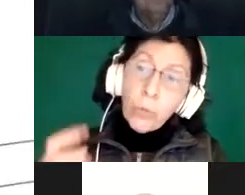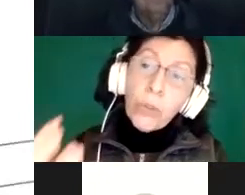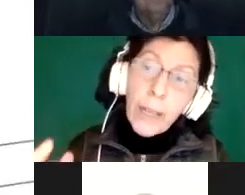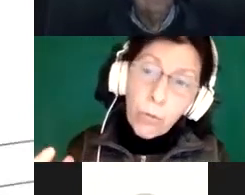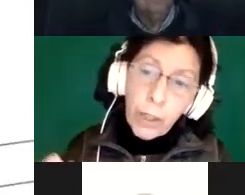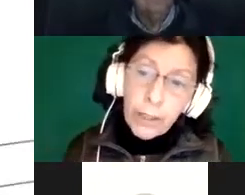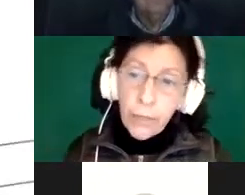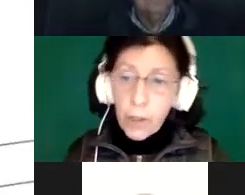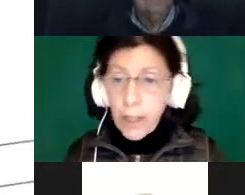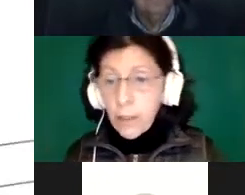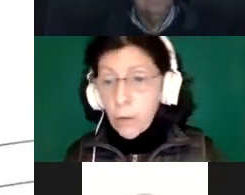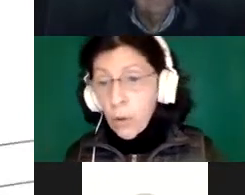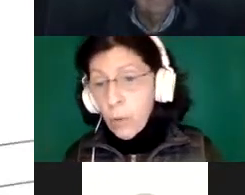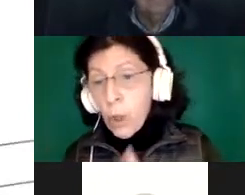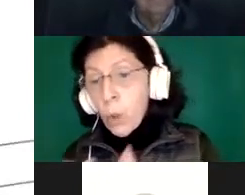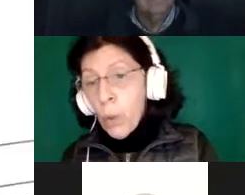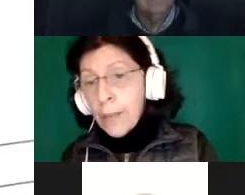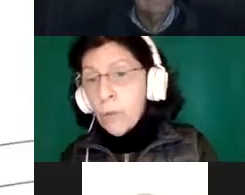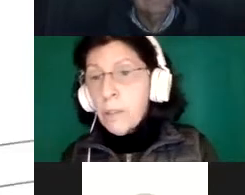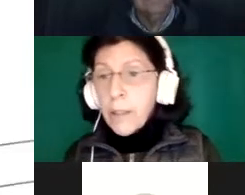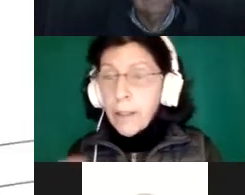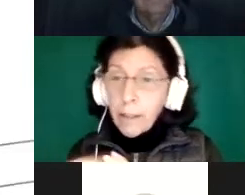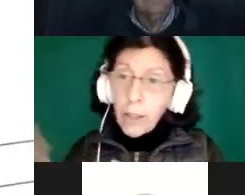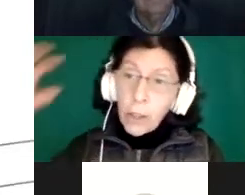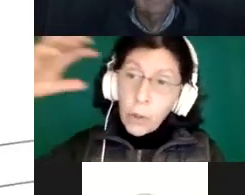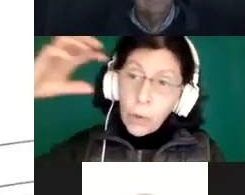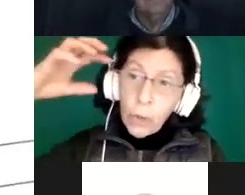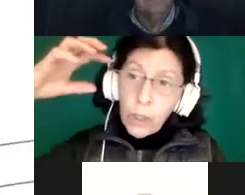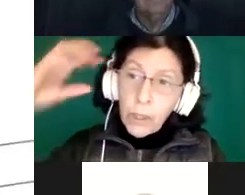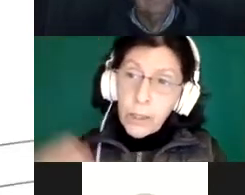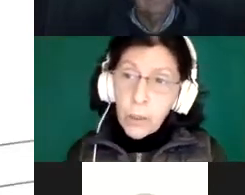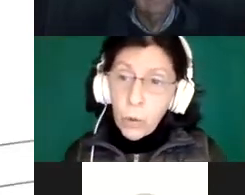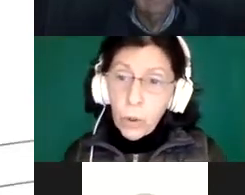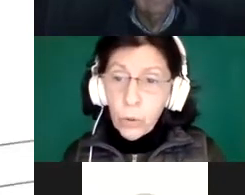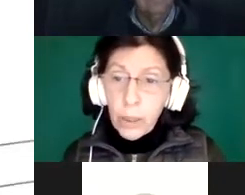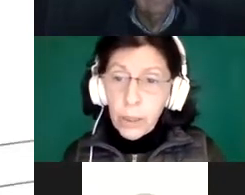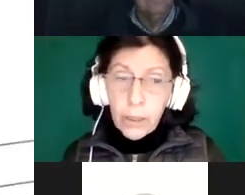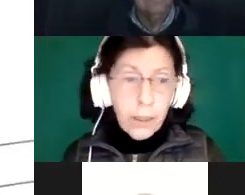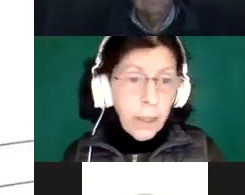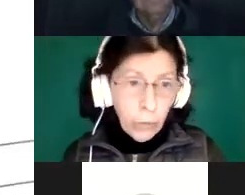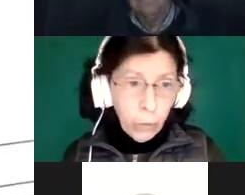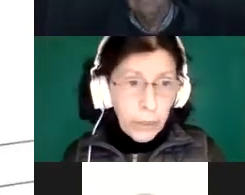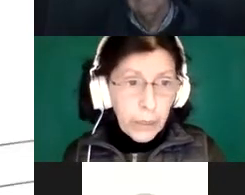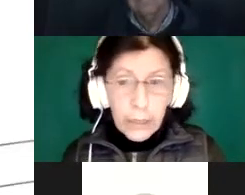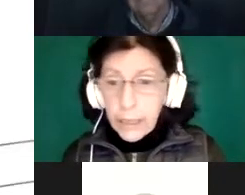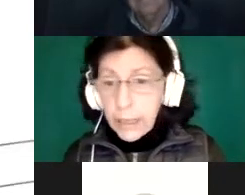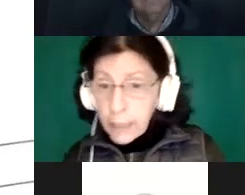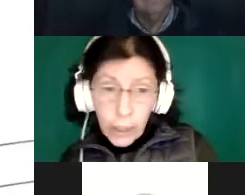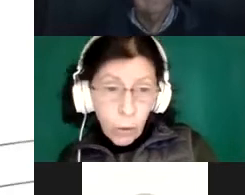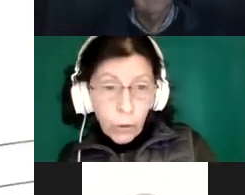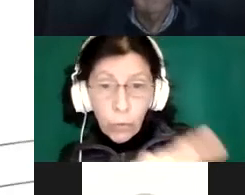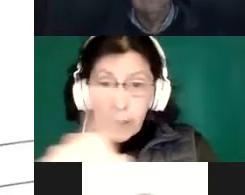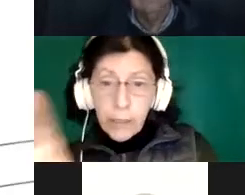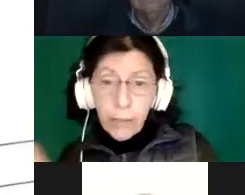imediatamente adoçados a essa fachada, como o átrio de entrada e o coro alto.